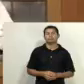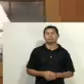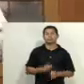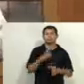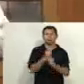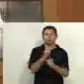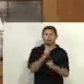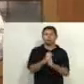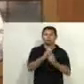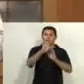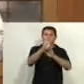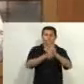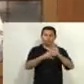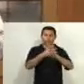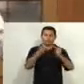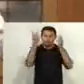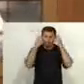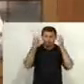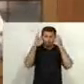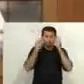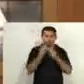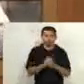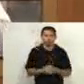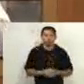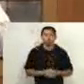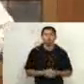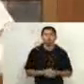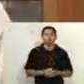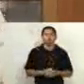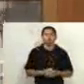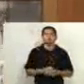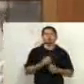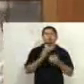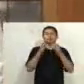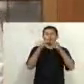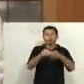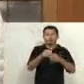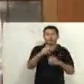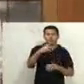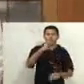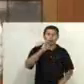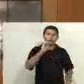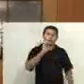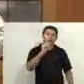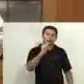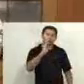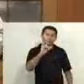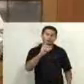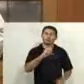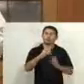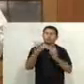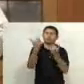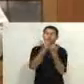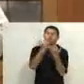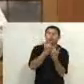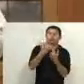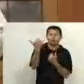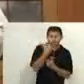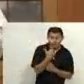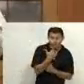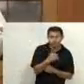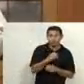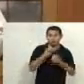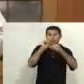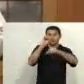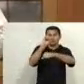o cálculo da distribuição normal para fins de probabilidade, tá, pessoal? Os tutores estão me avisando. No